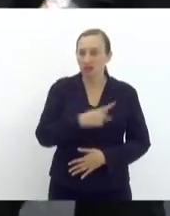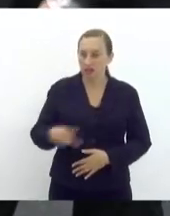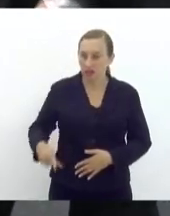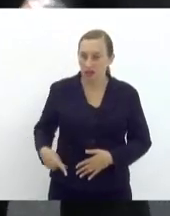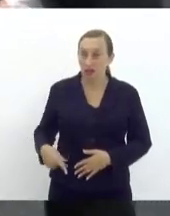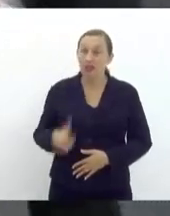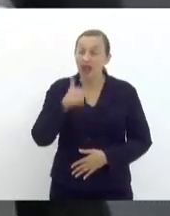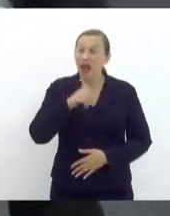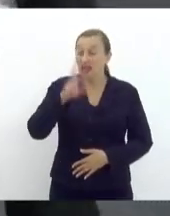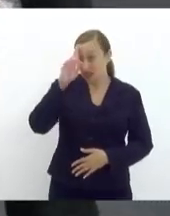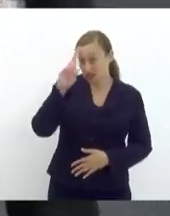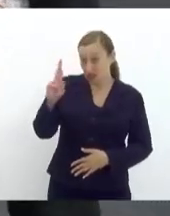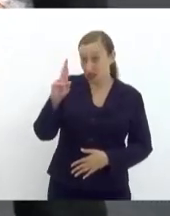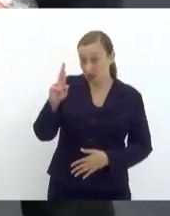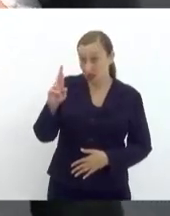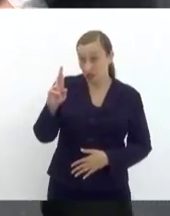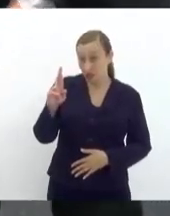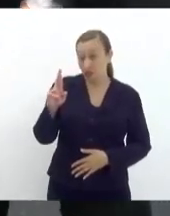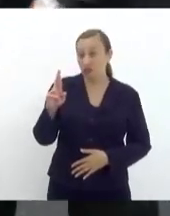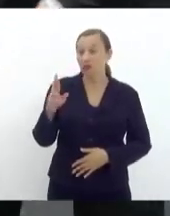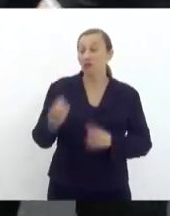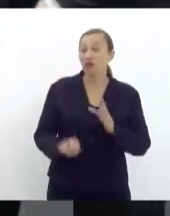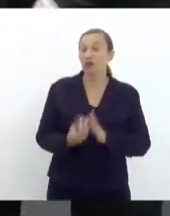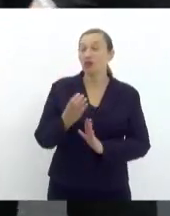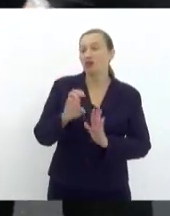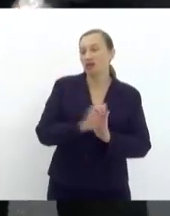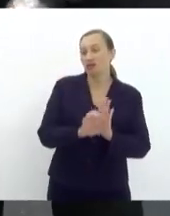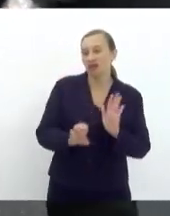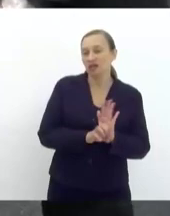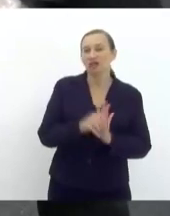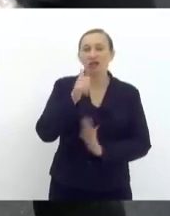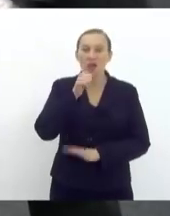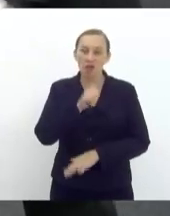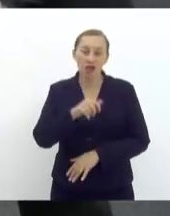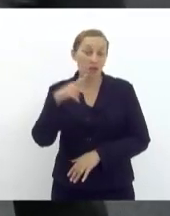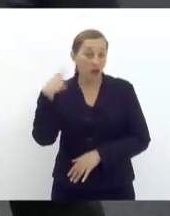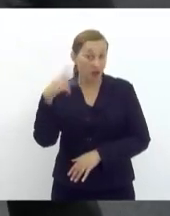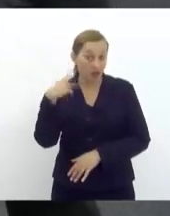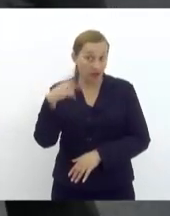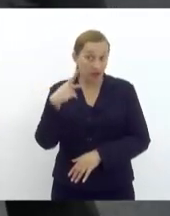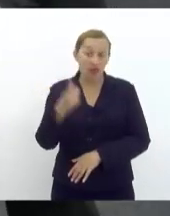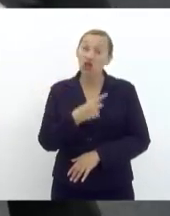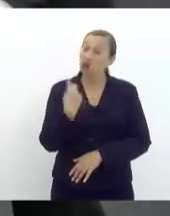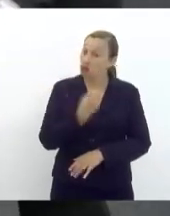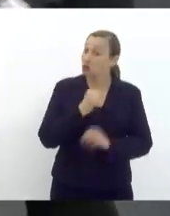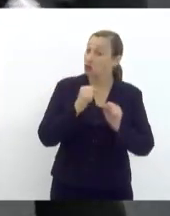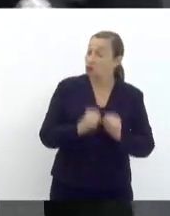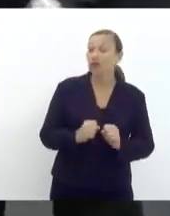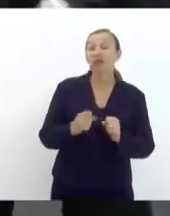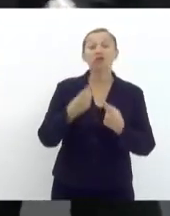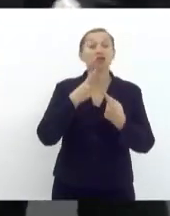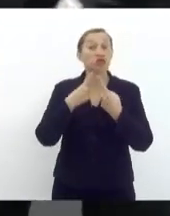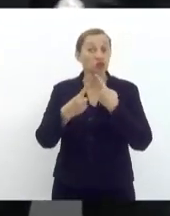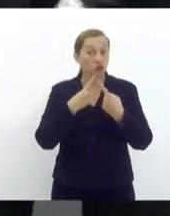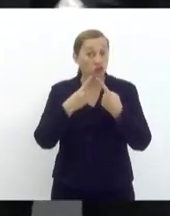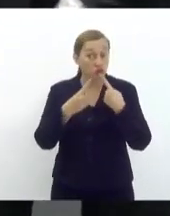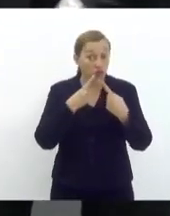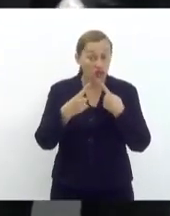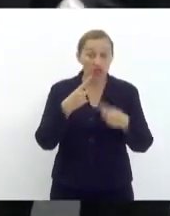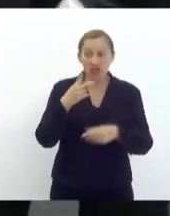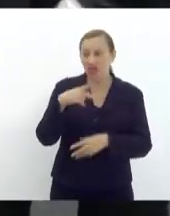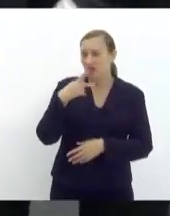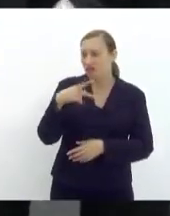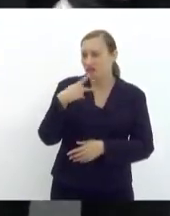a senhora é a autora do estatuto da mulher parlamentar que nós podemos discutir e falar